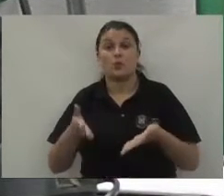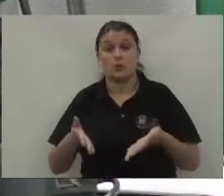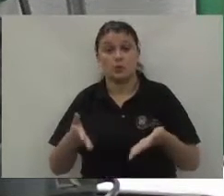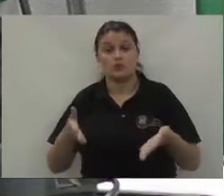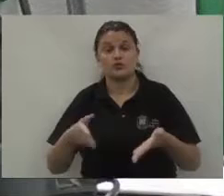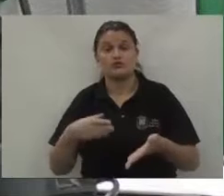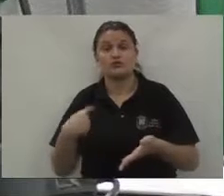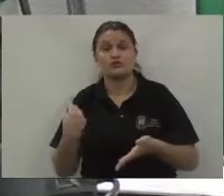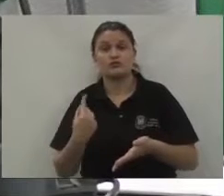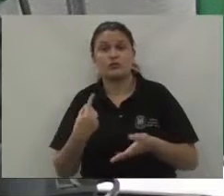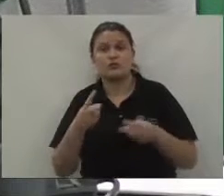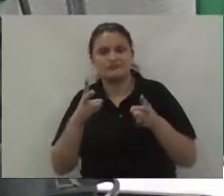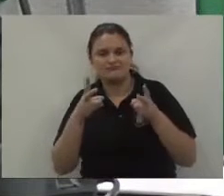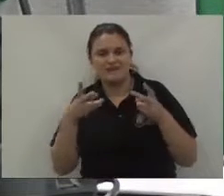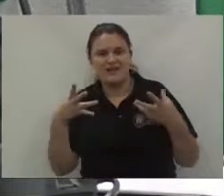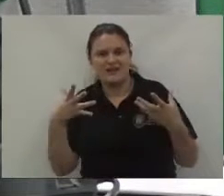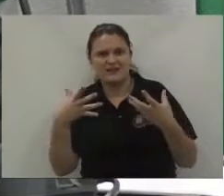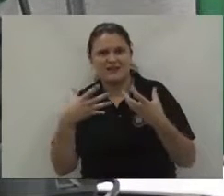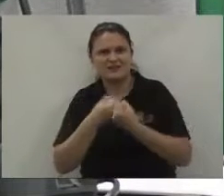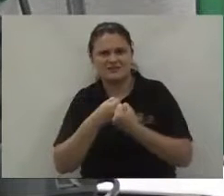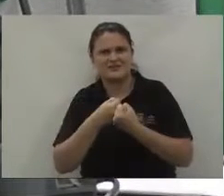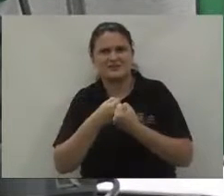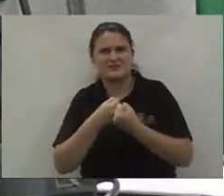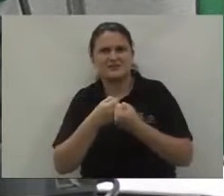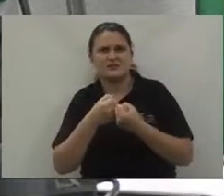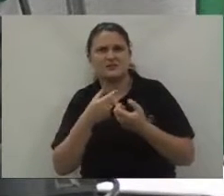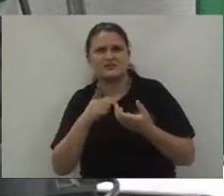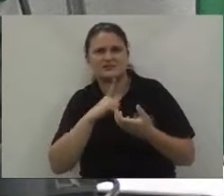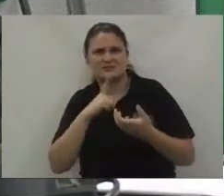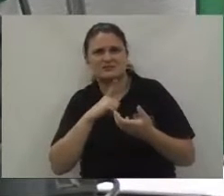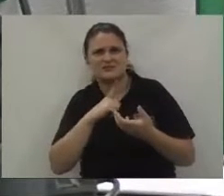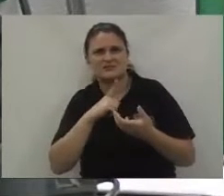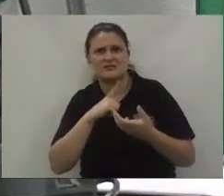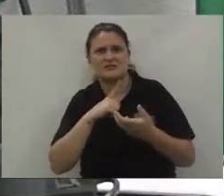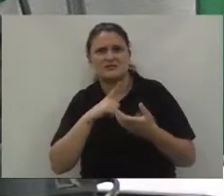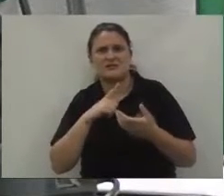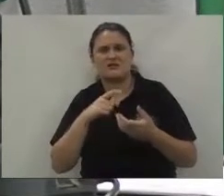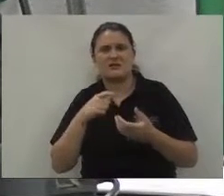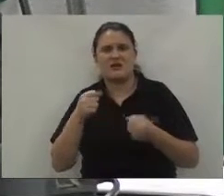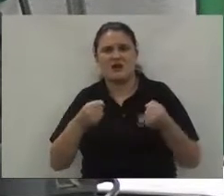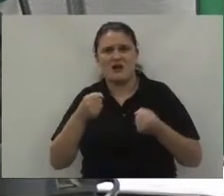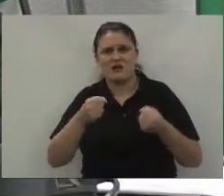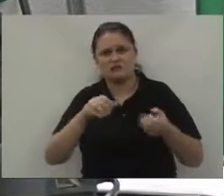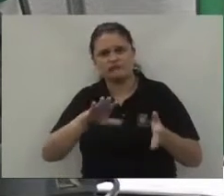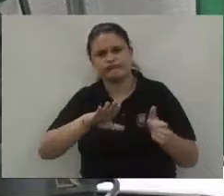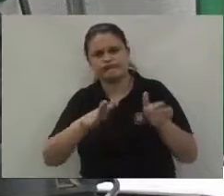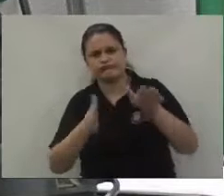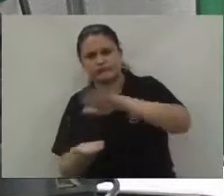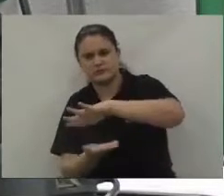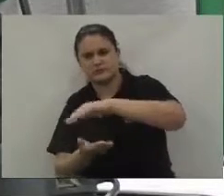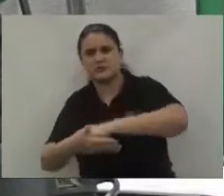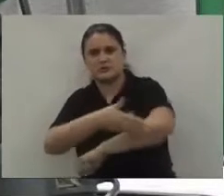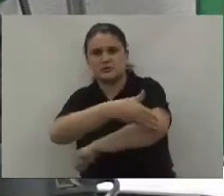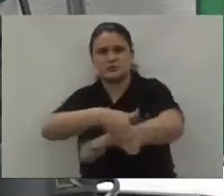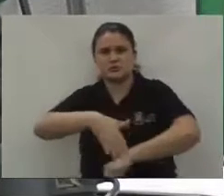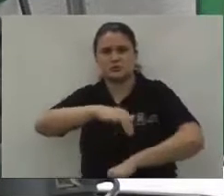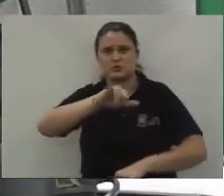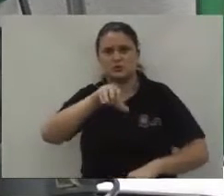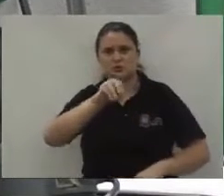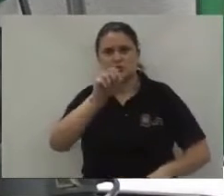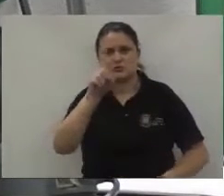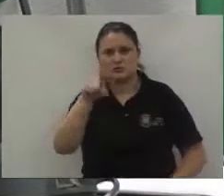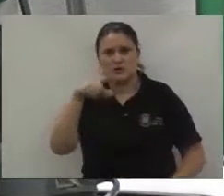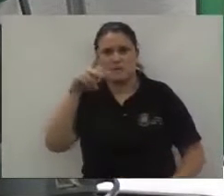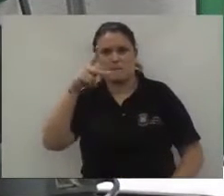nós vimos aí um acidente com, né, com tombamento de veículo na José Pioli, na frente